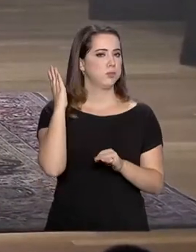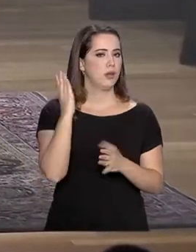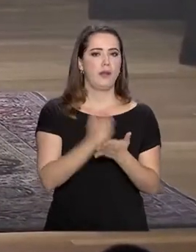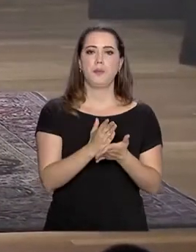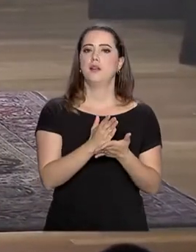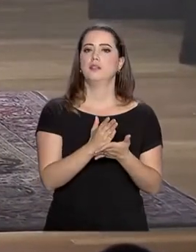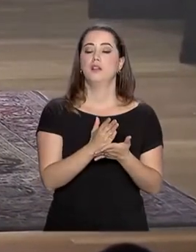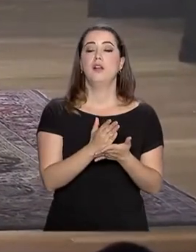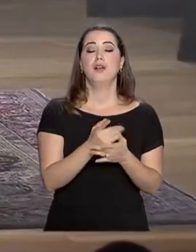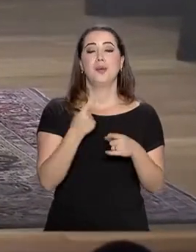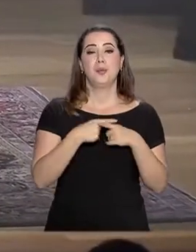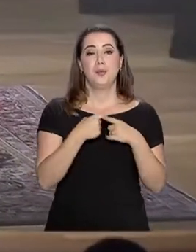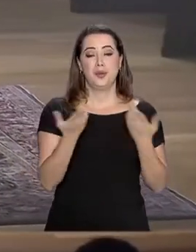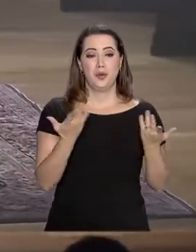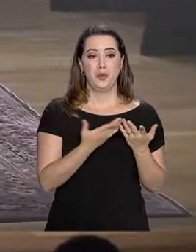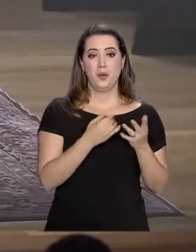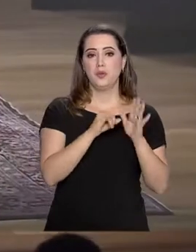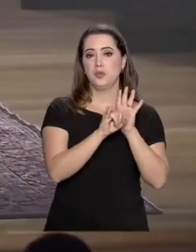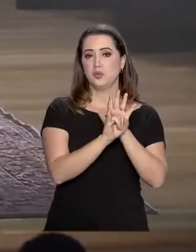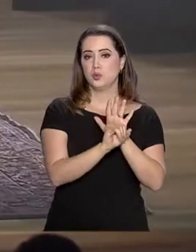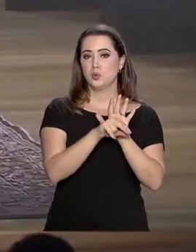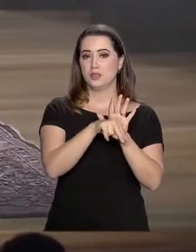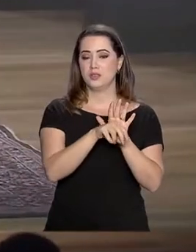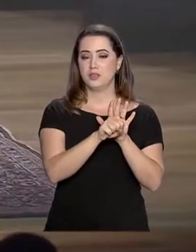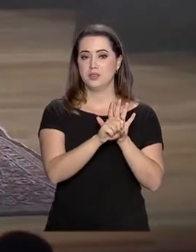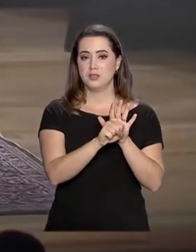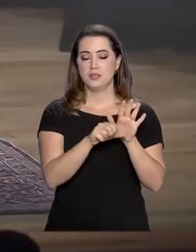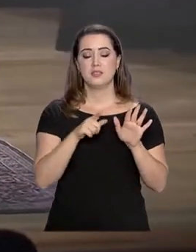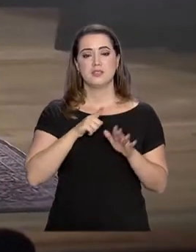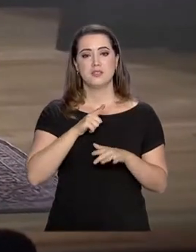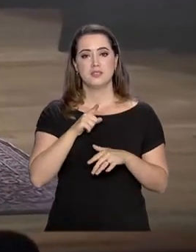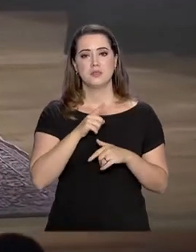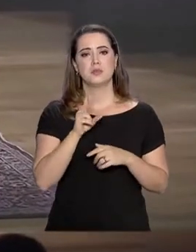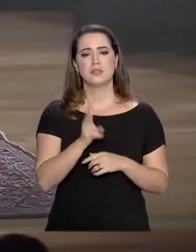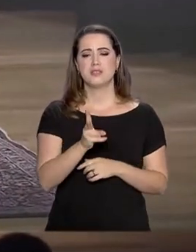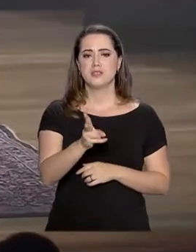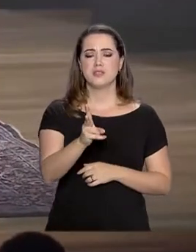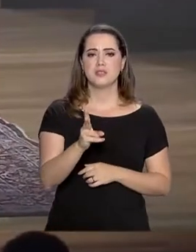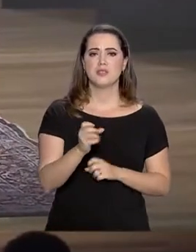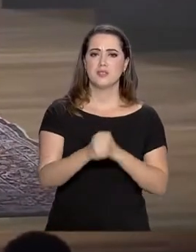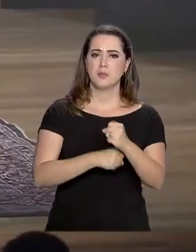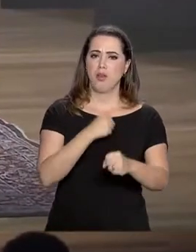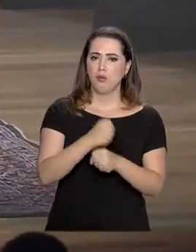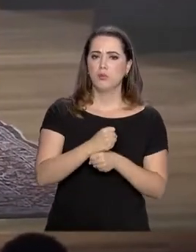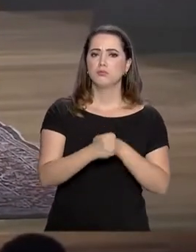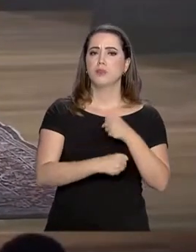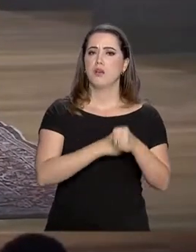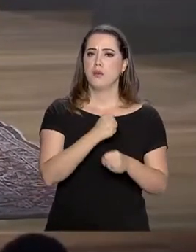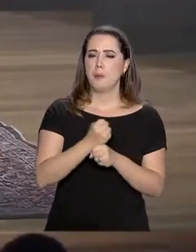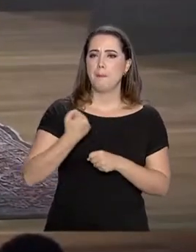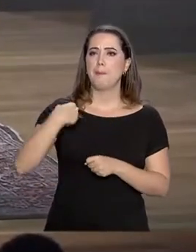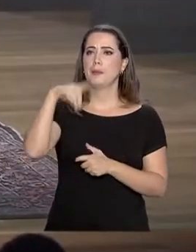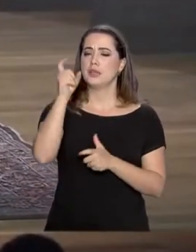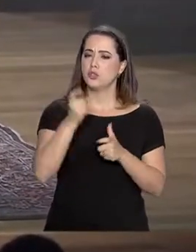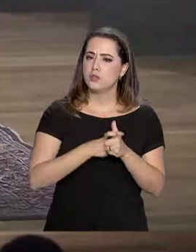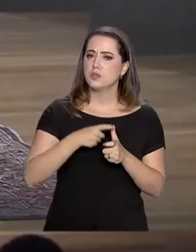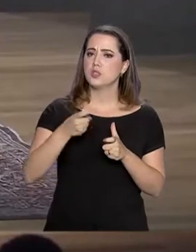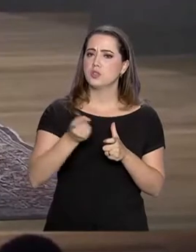com o atual sistema previdenciário que possuímos e que gera, a cada ano que passa, mais dívida.